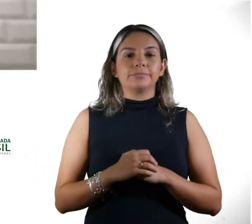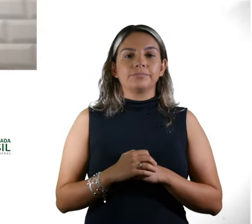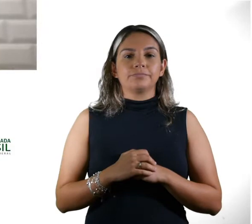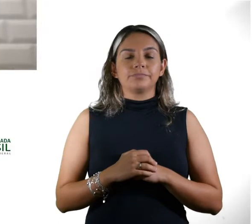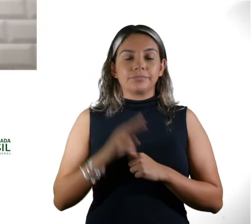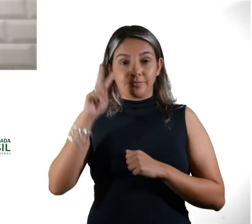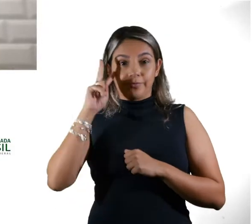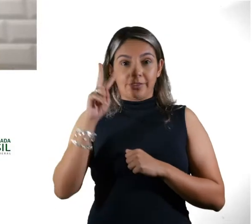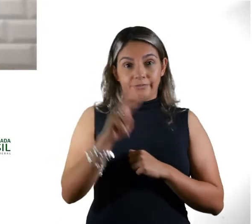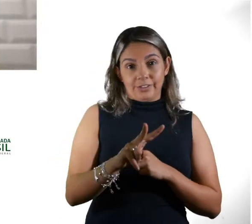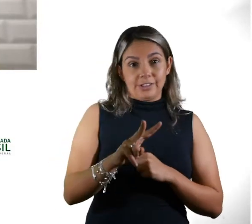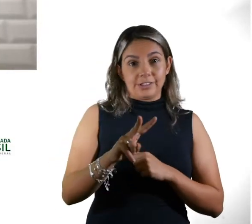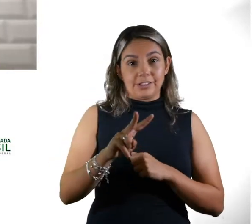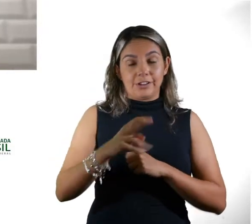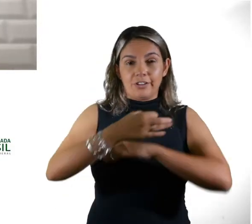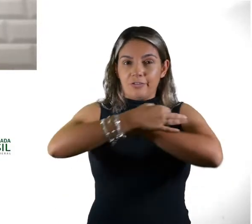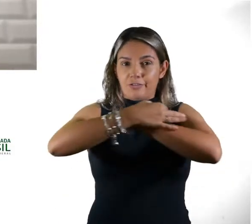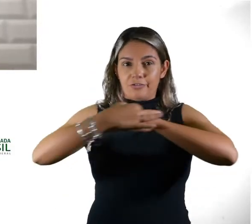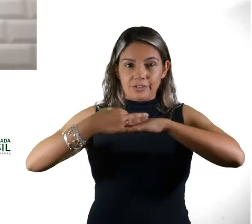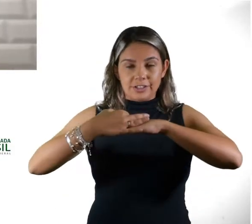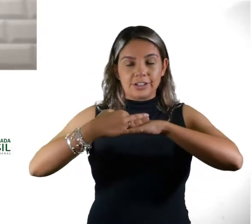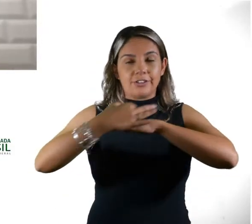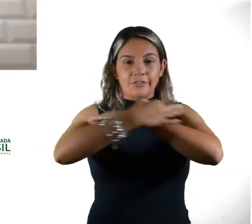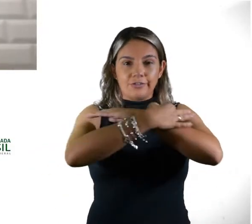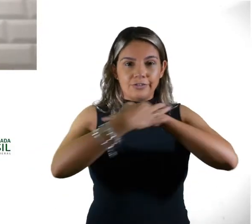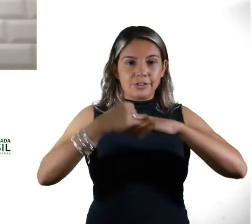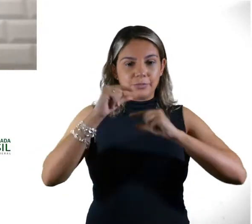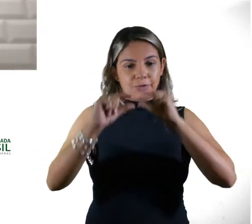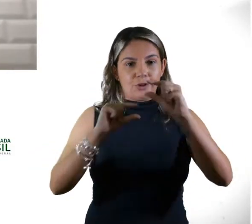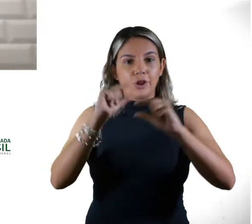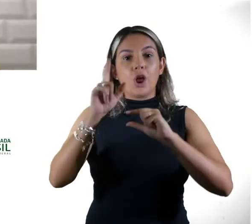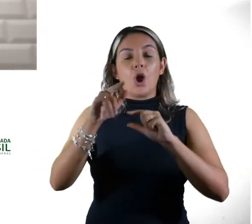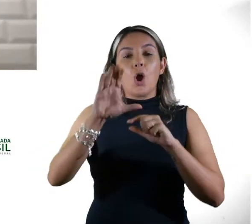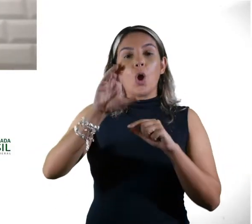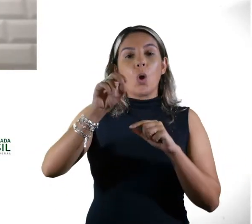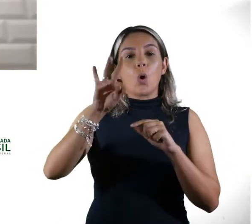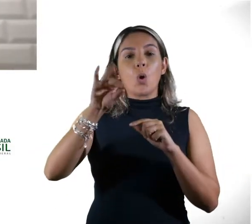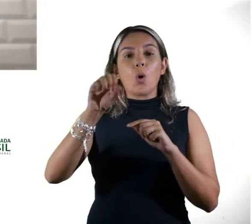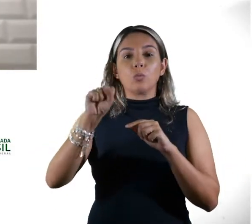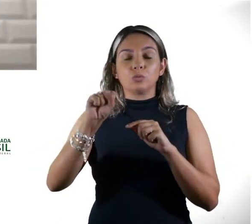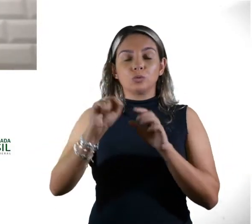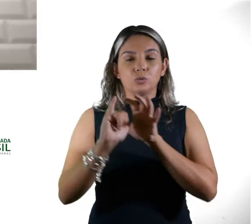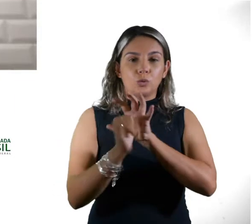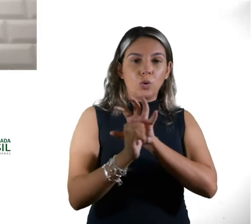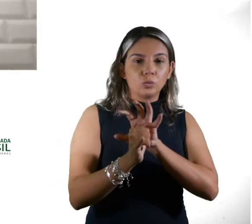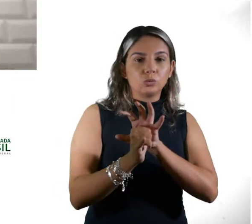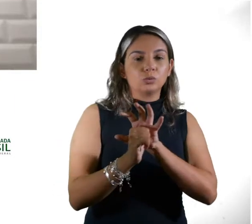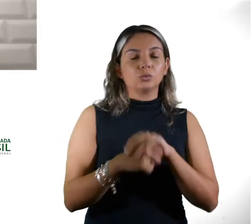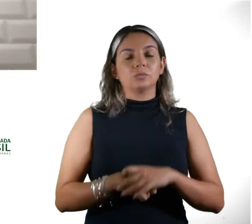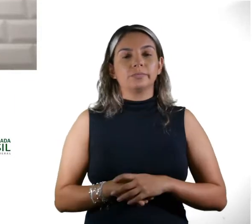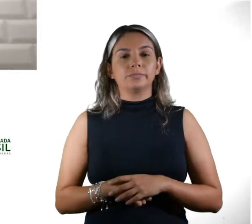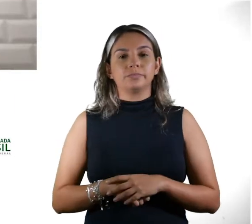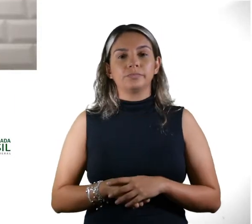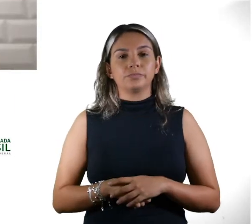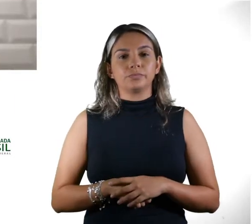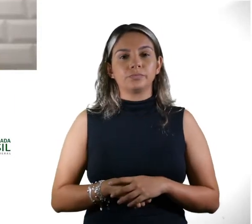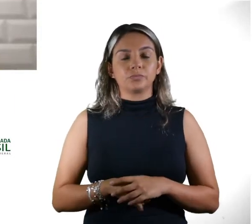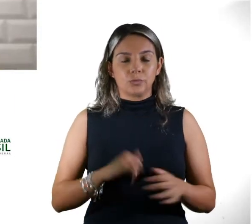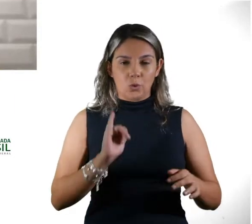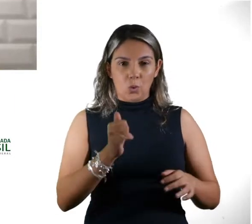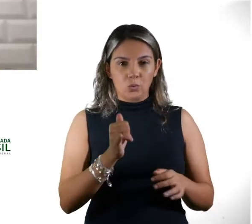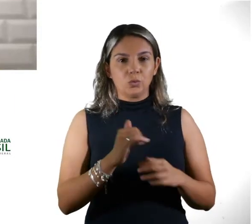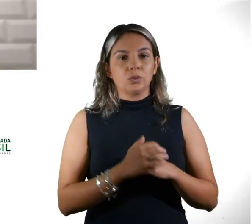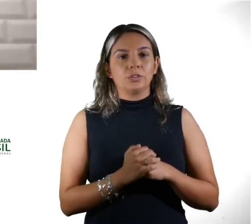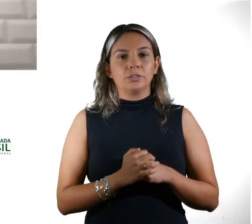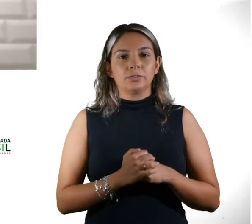Então na visão é ficção, não são pequenas ficções, são contos, não é? São contos mesmo, na visão são contos. E